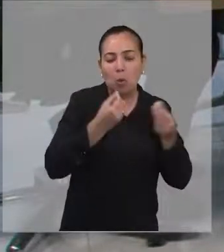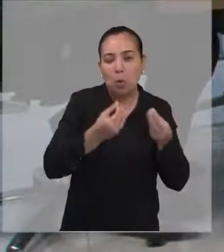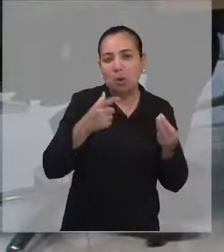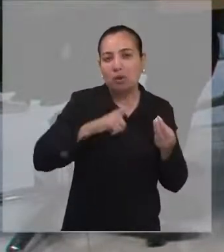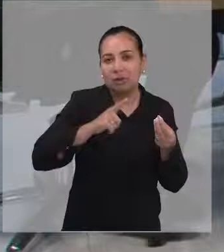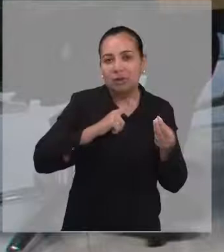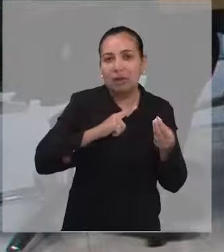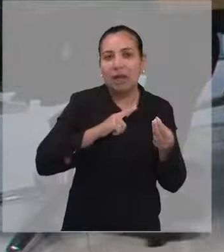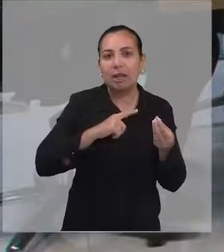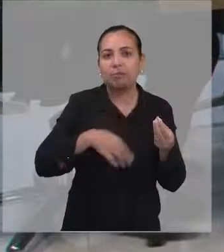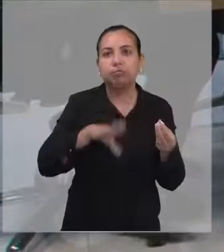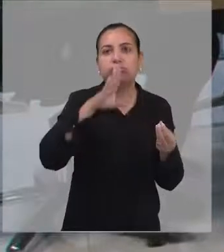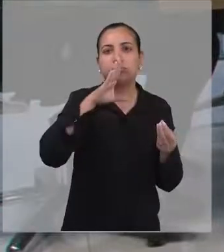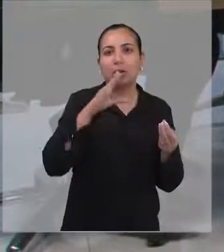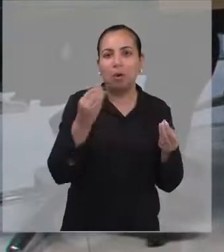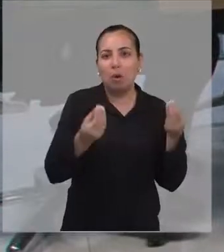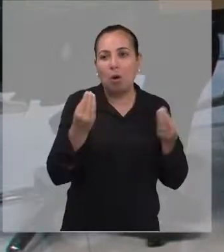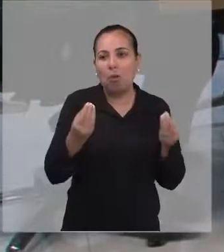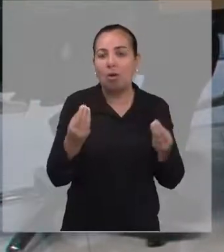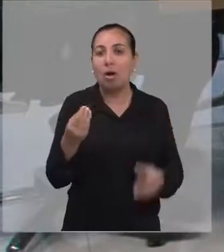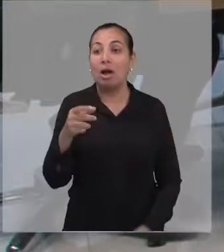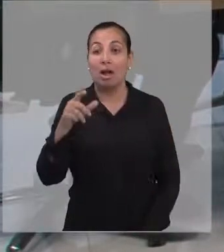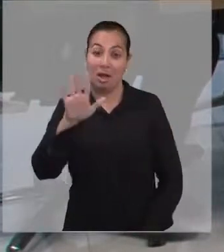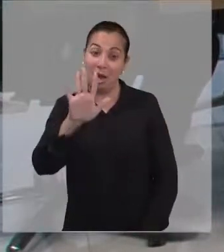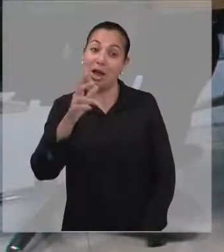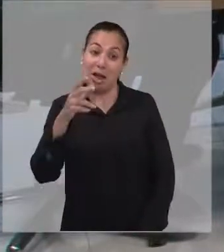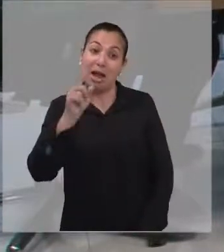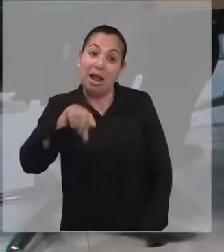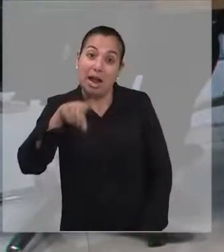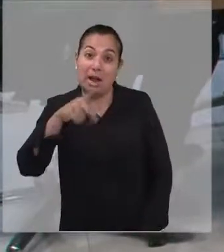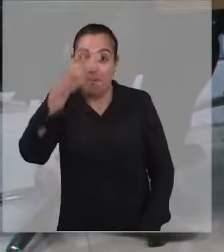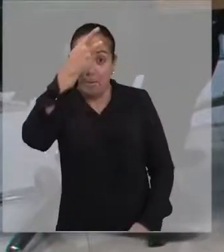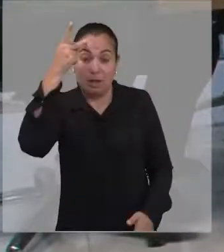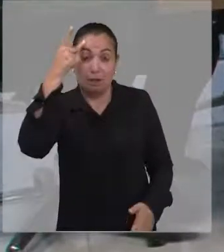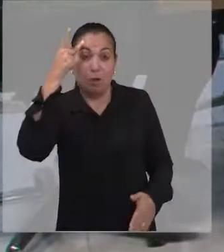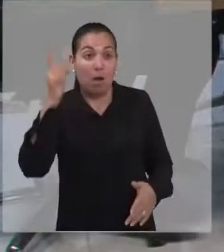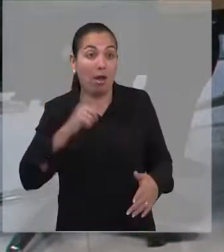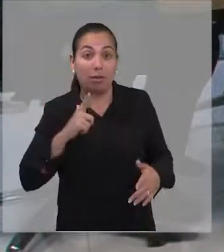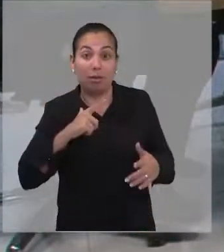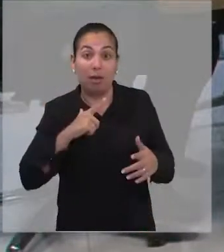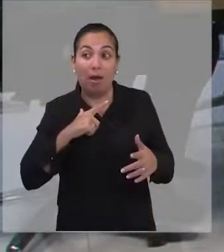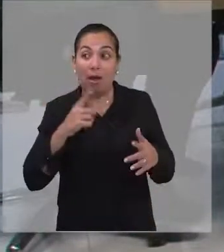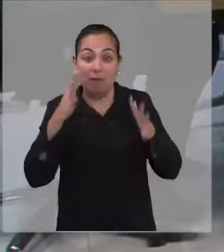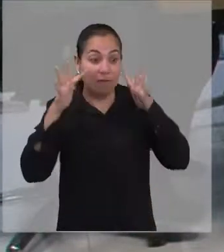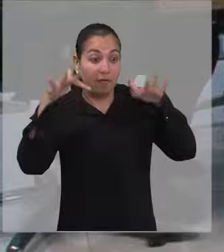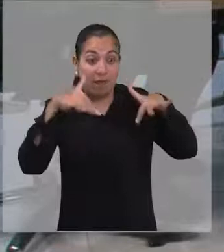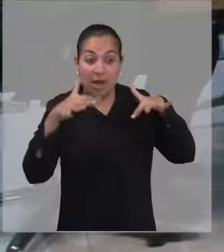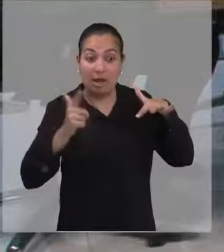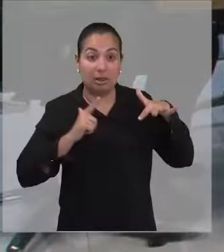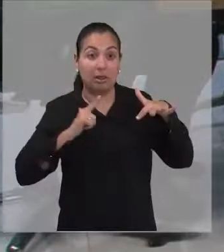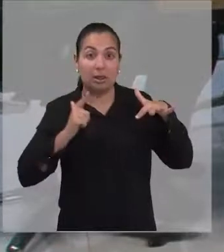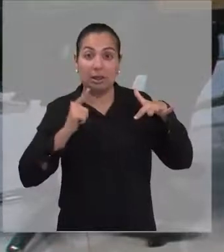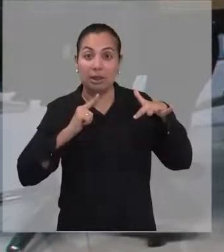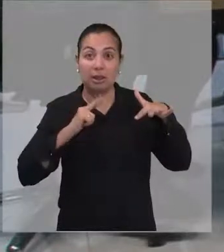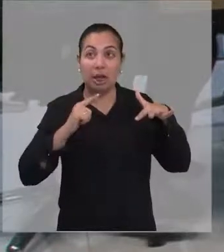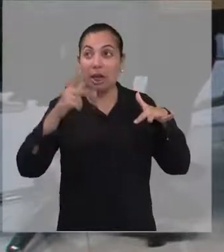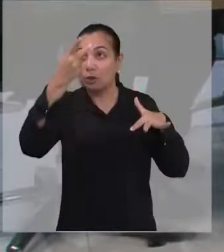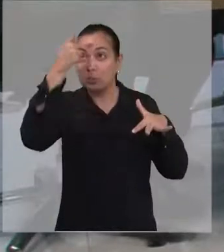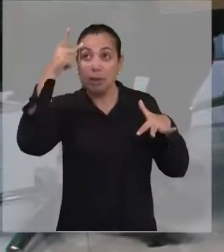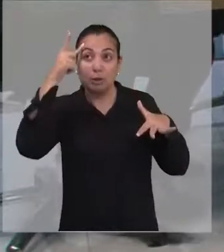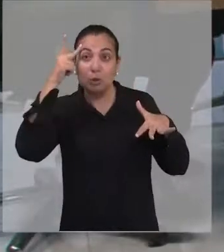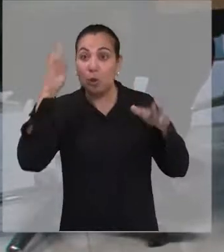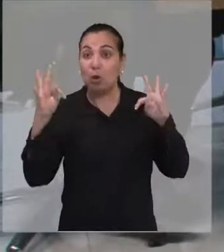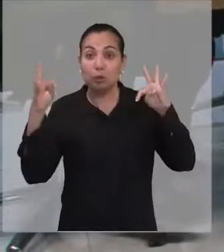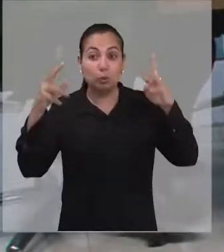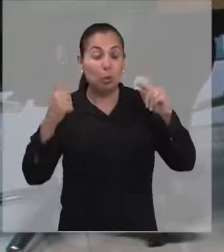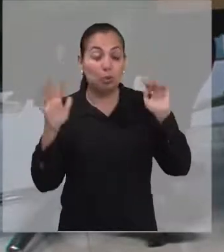que é impressionante e de seleção. O buraco negro que eu falo é de atração, de atrair até a luz, atrai tudo, atrai holofote, as ações de São Paulo, do